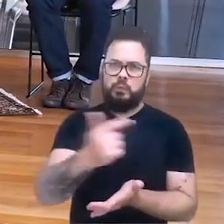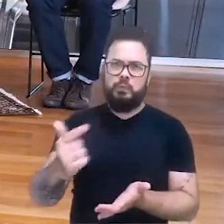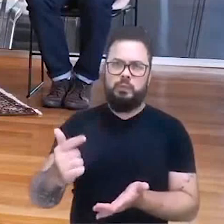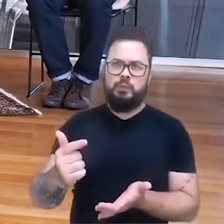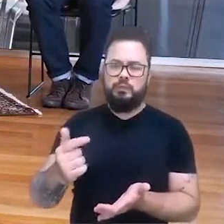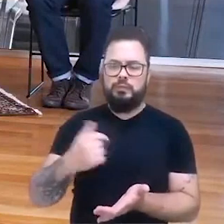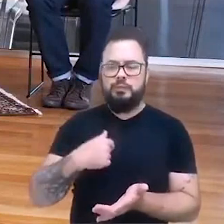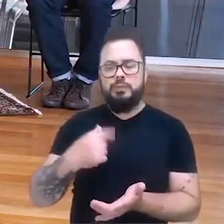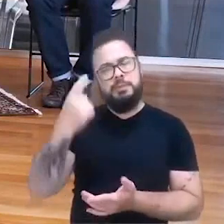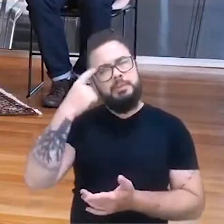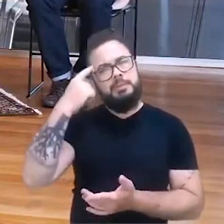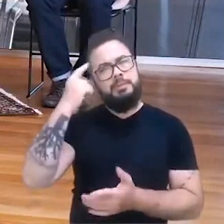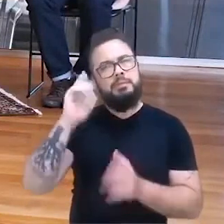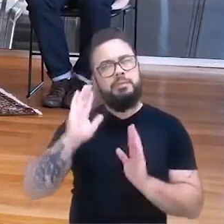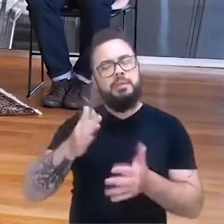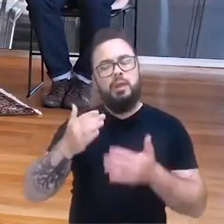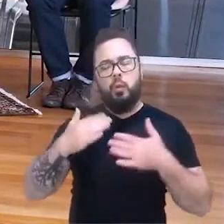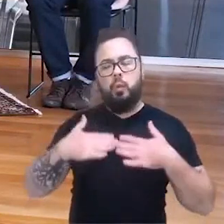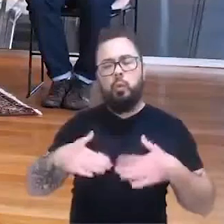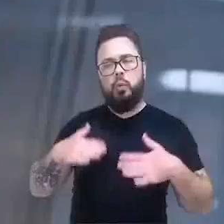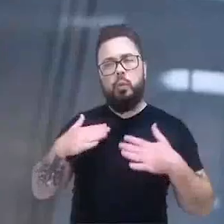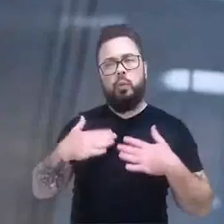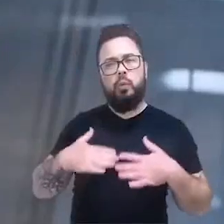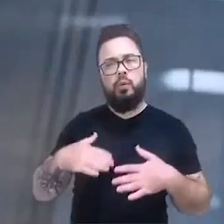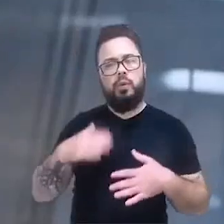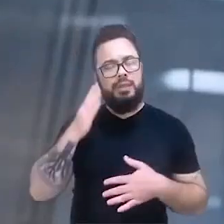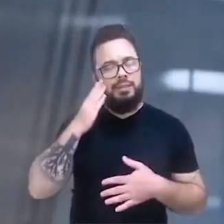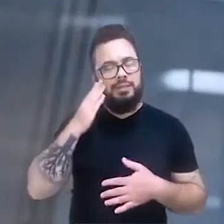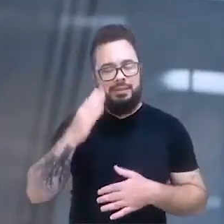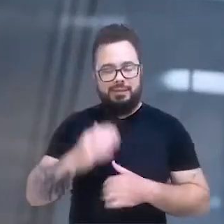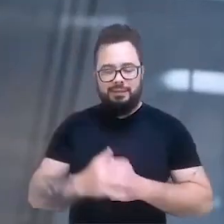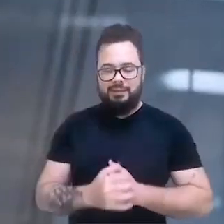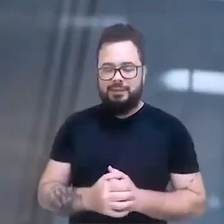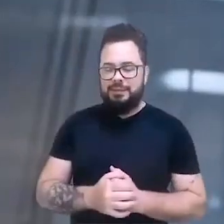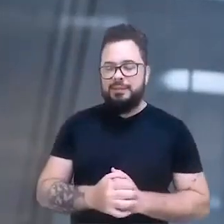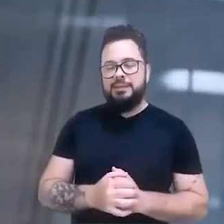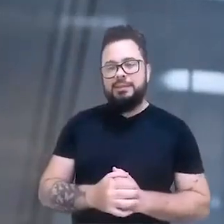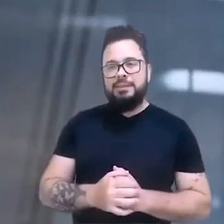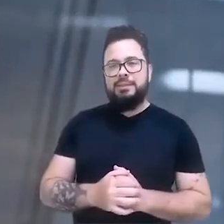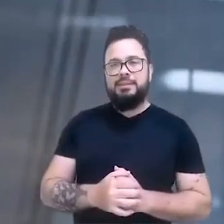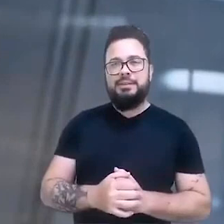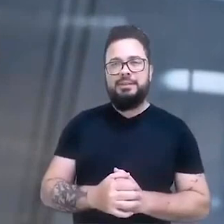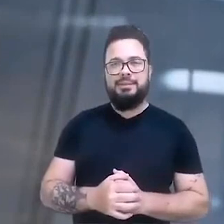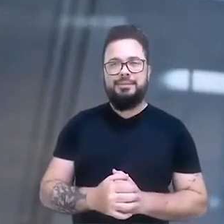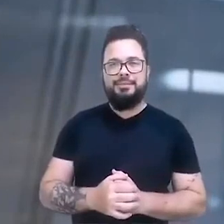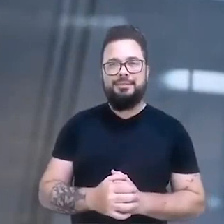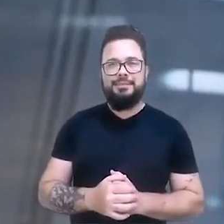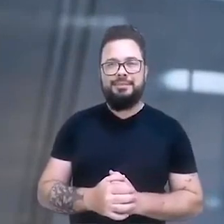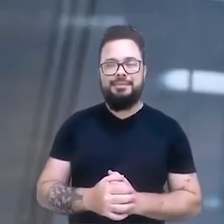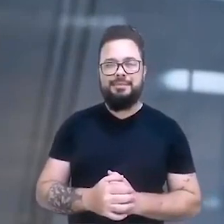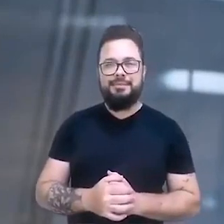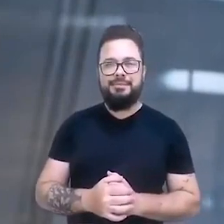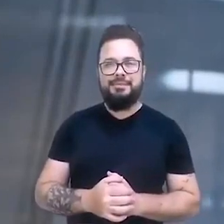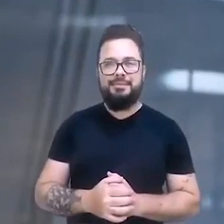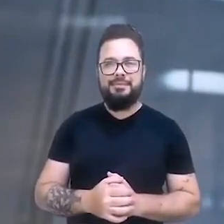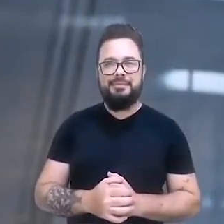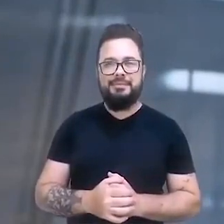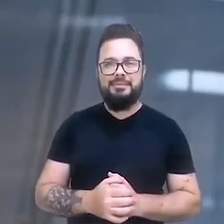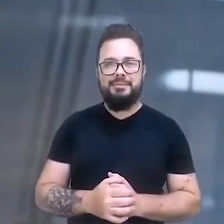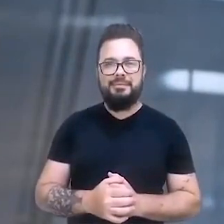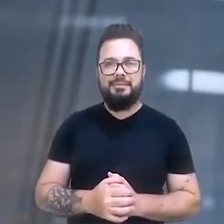dúvida nenhuma, mas eu acho que eu já estou caminhando para o mar da tranquilidade, sabe? Tá ficando rico é outra coisa. Tá ficando